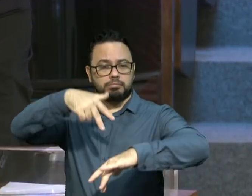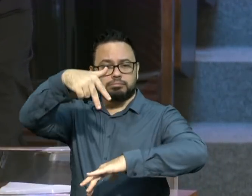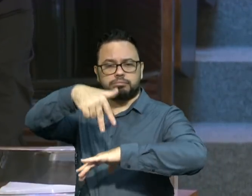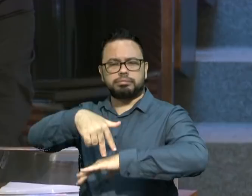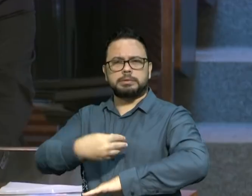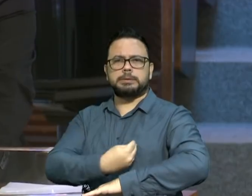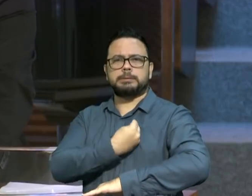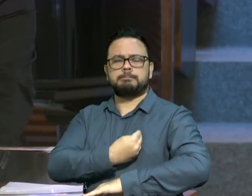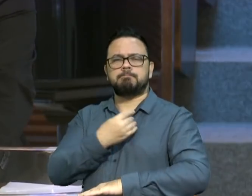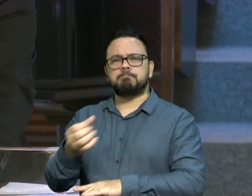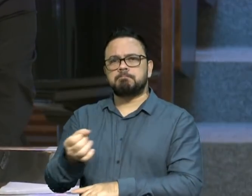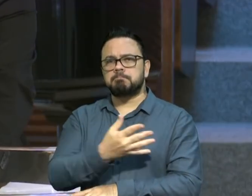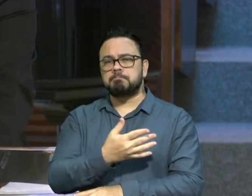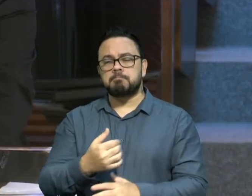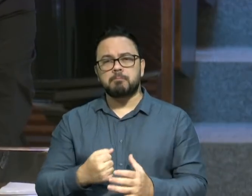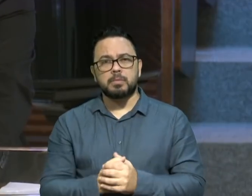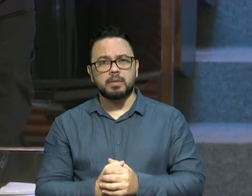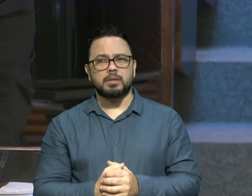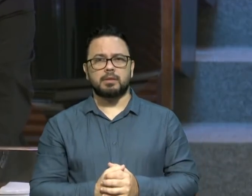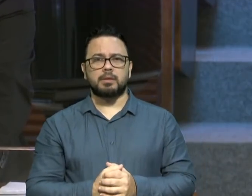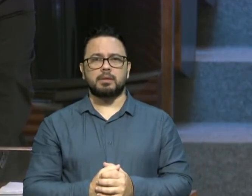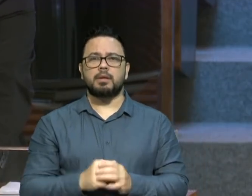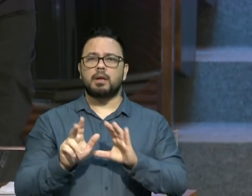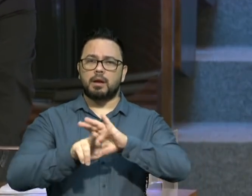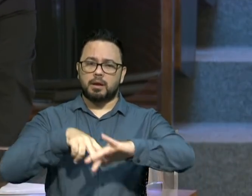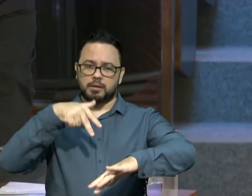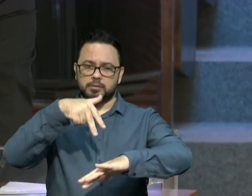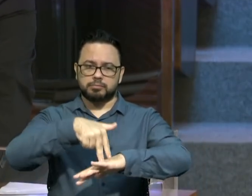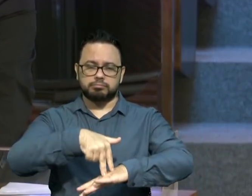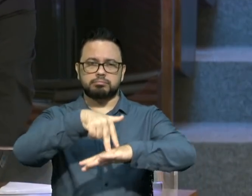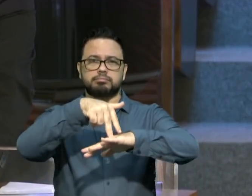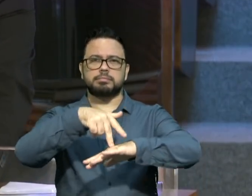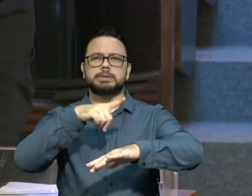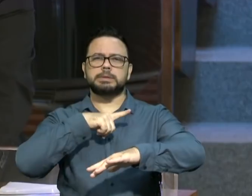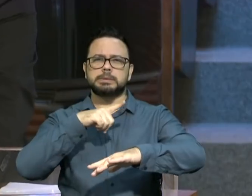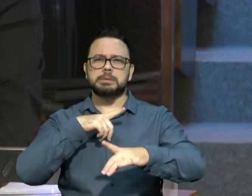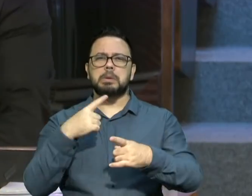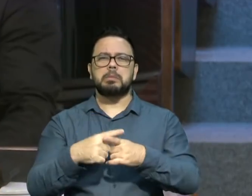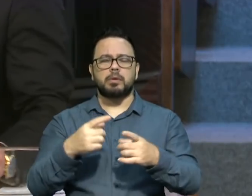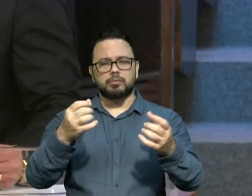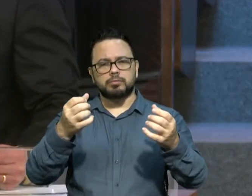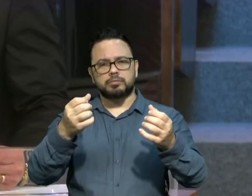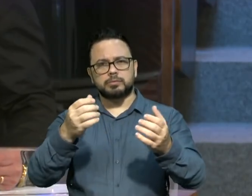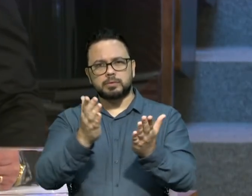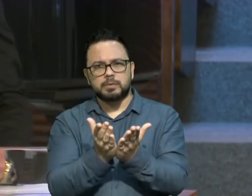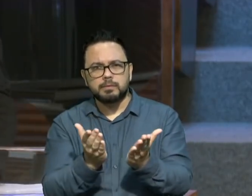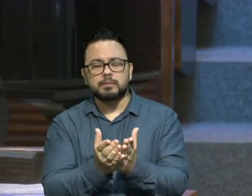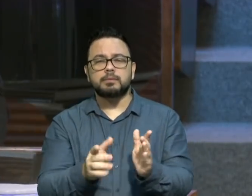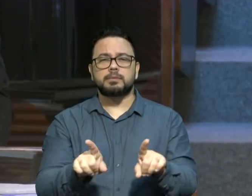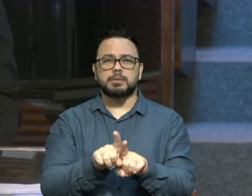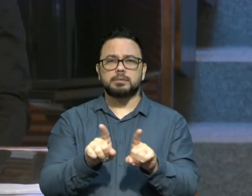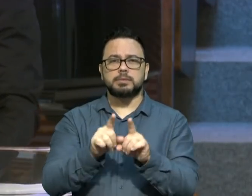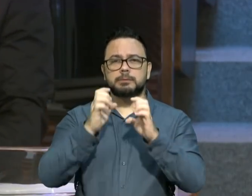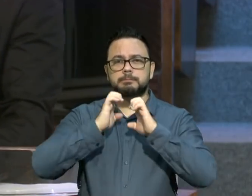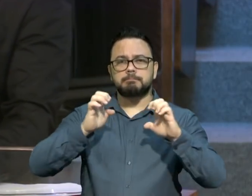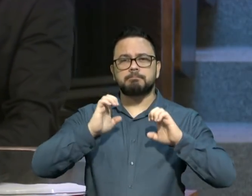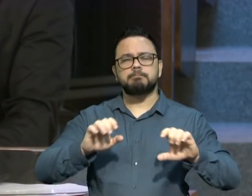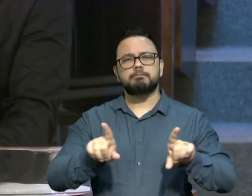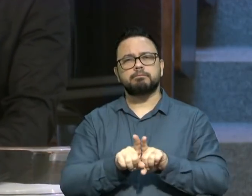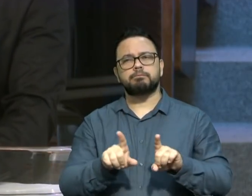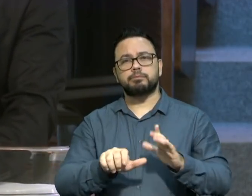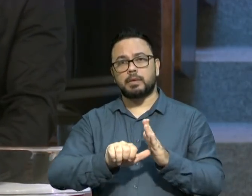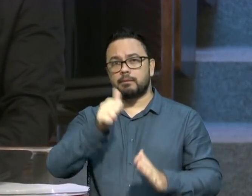E aí a ressurreição não existe evangelho E aí o verso 20 adverso 26 terceira